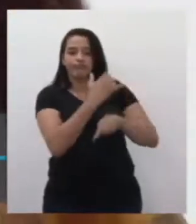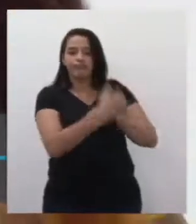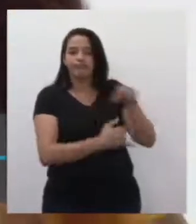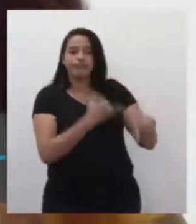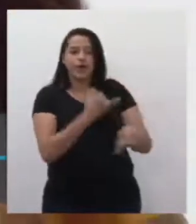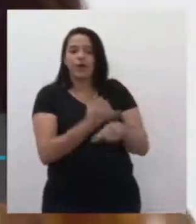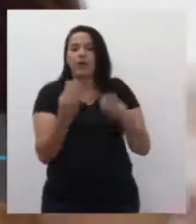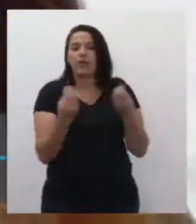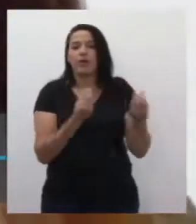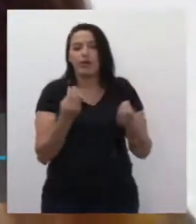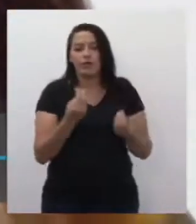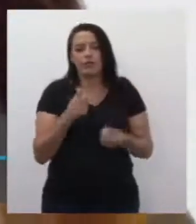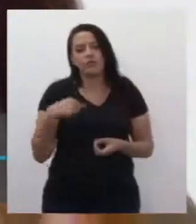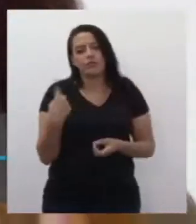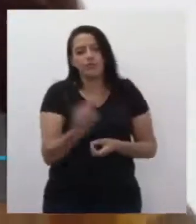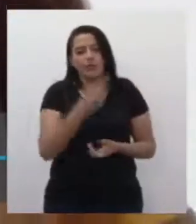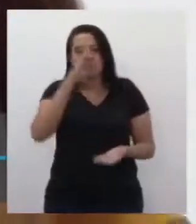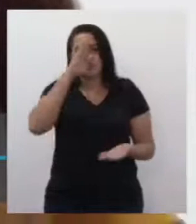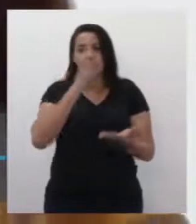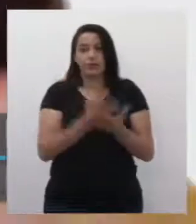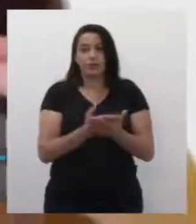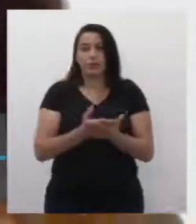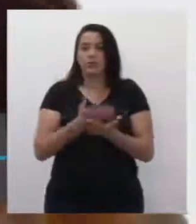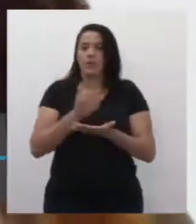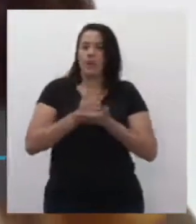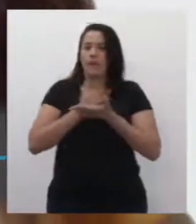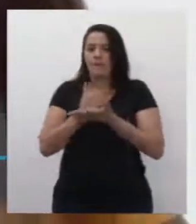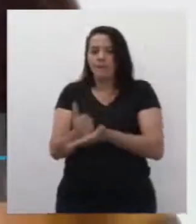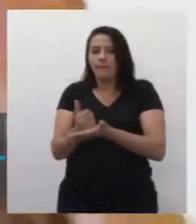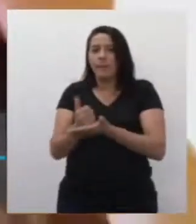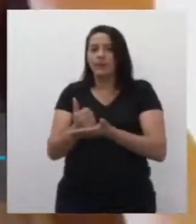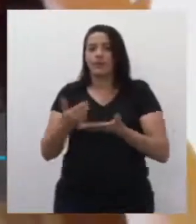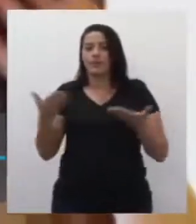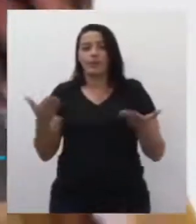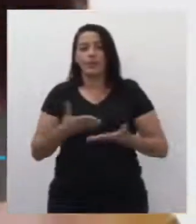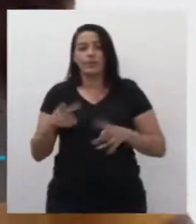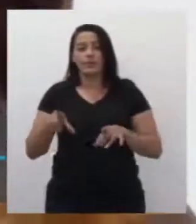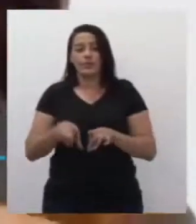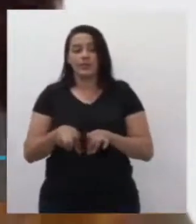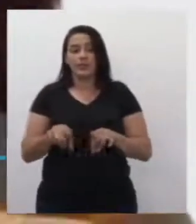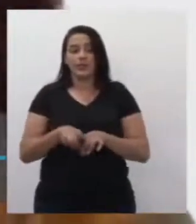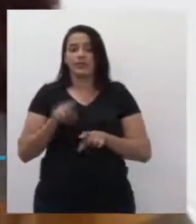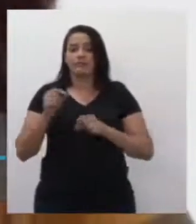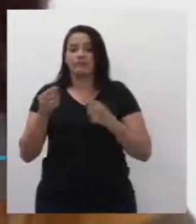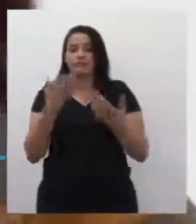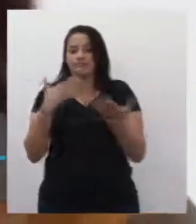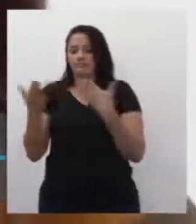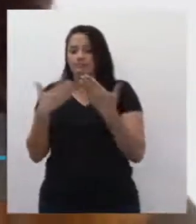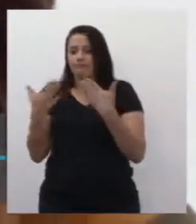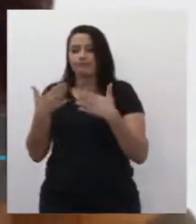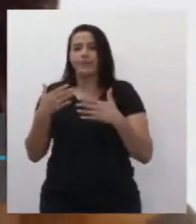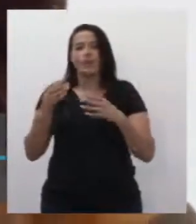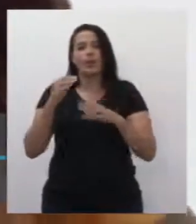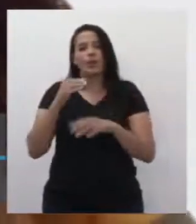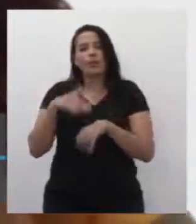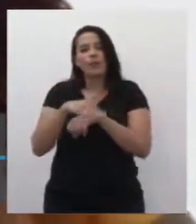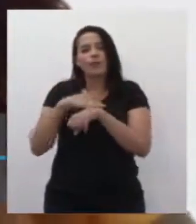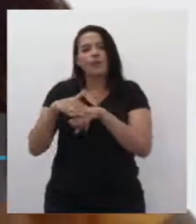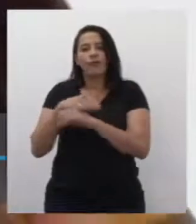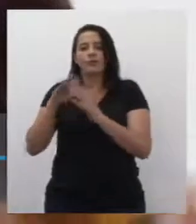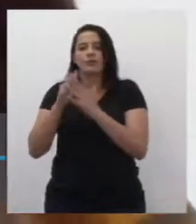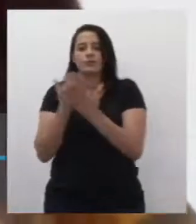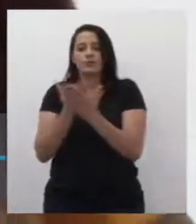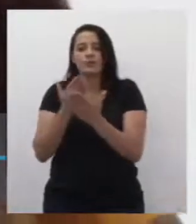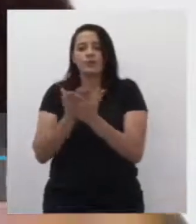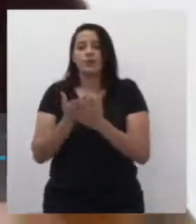acredita nesse apoio, né? Nesse apoio que vem por todos os lados. Então, a gente tem um blog também que fala com a escola. E